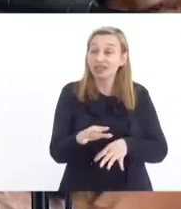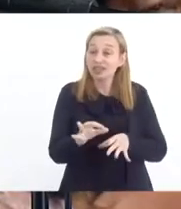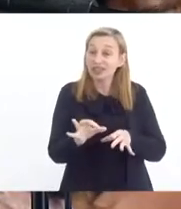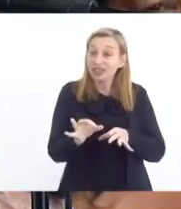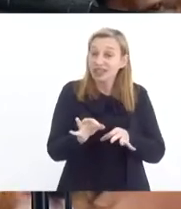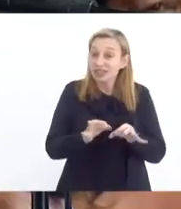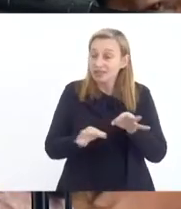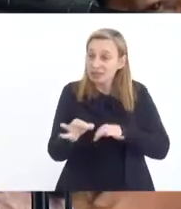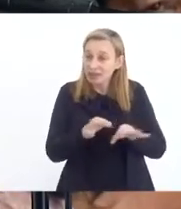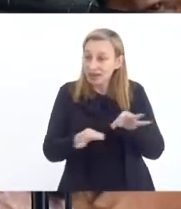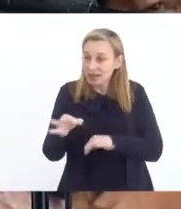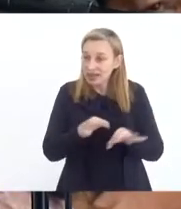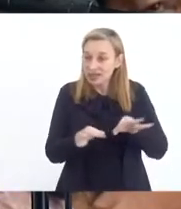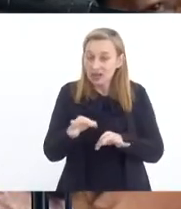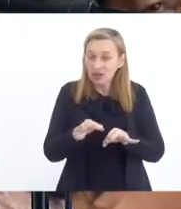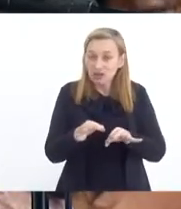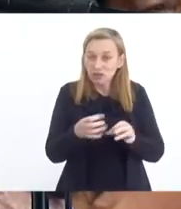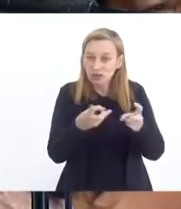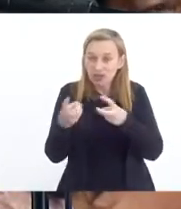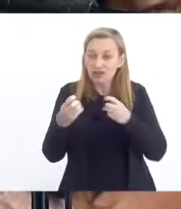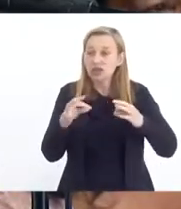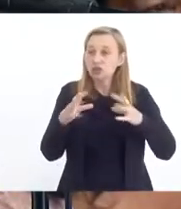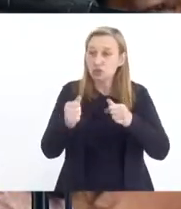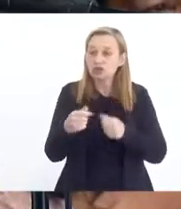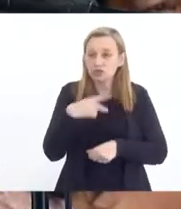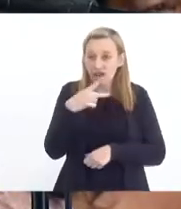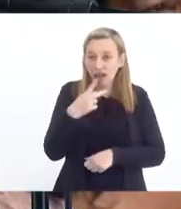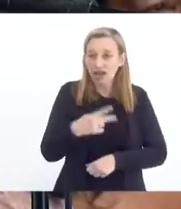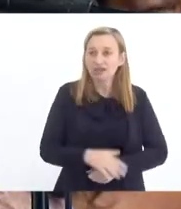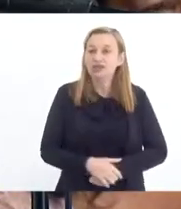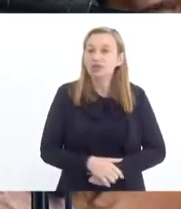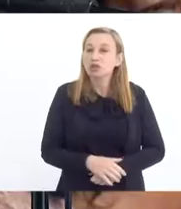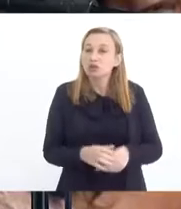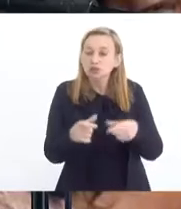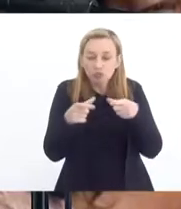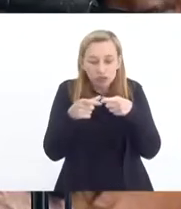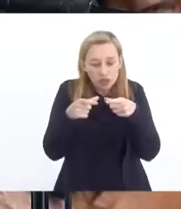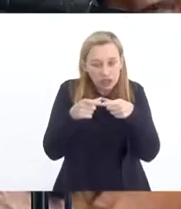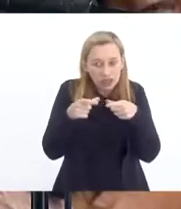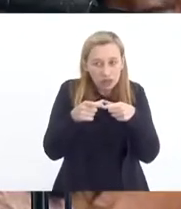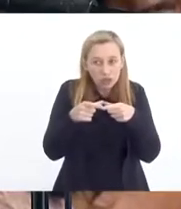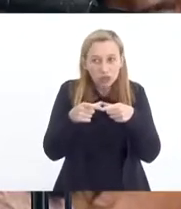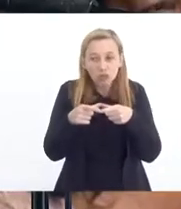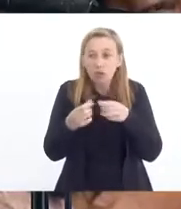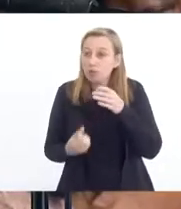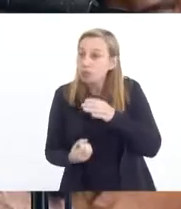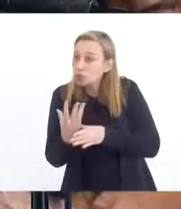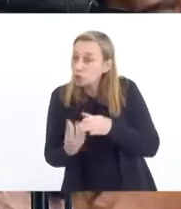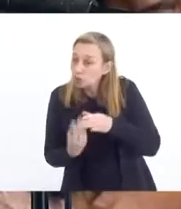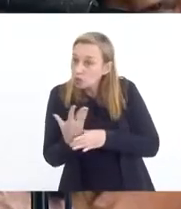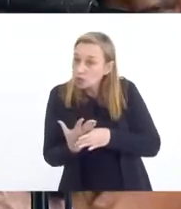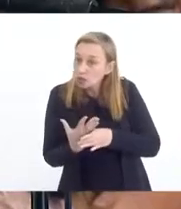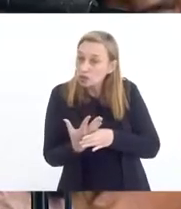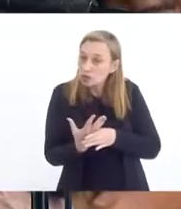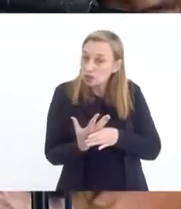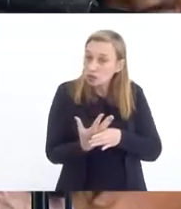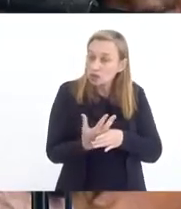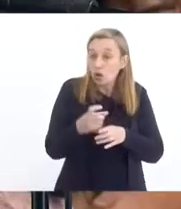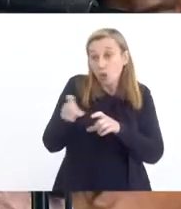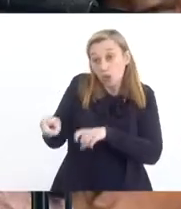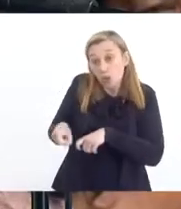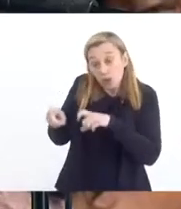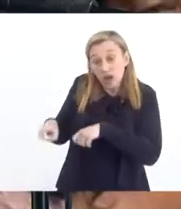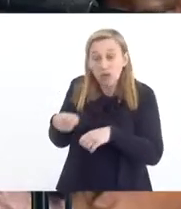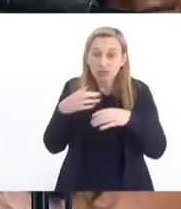pescar o que não foi falado, de falar do pequeno produtor, da pequena produtora, seja rural, seja